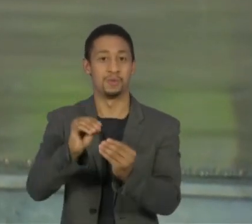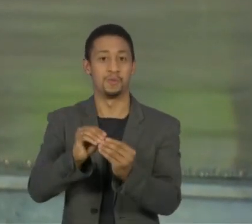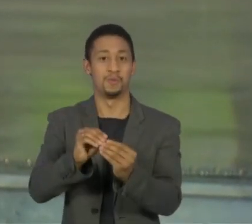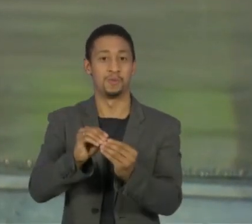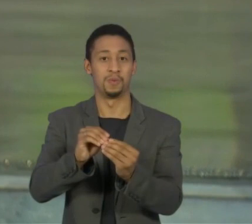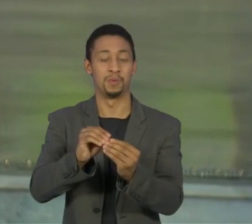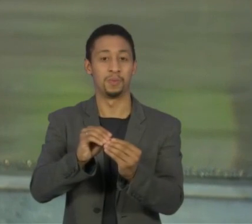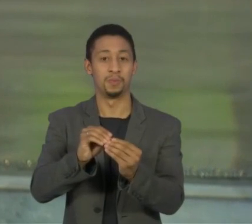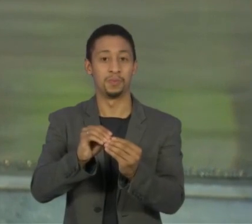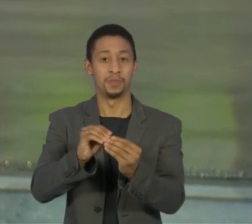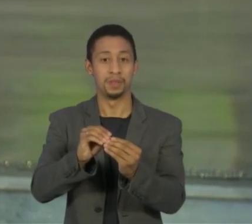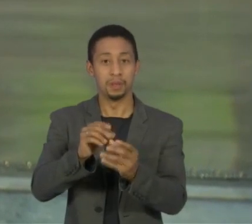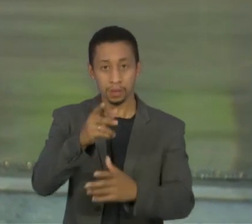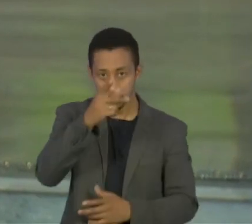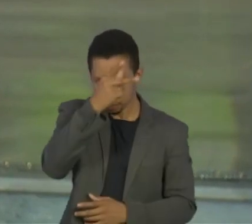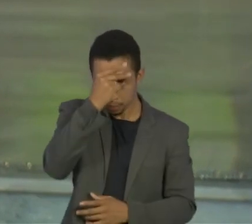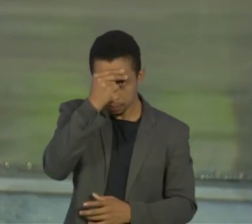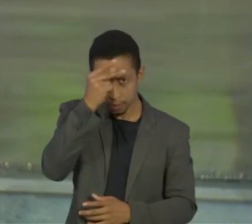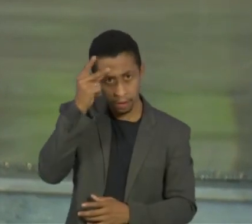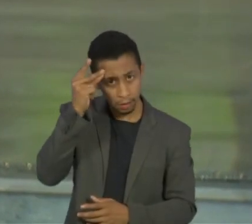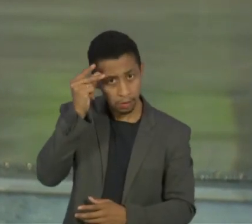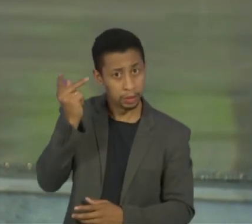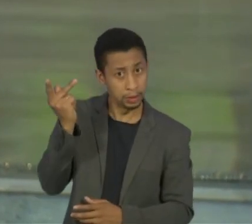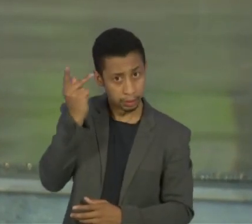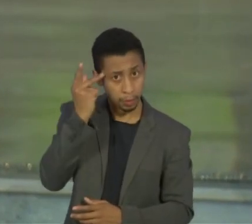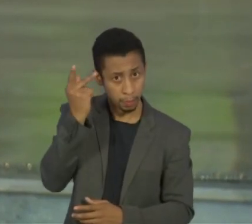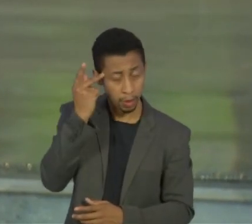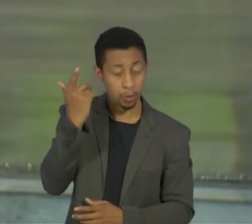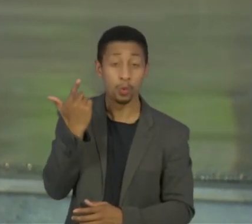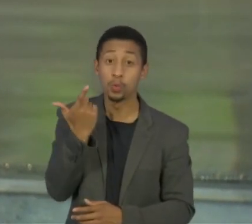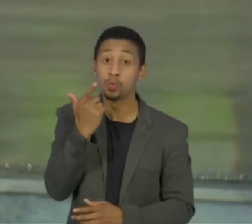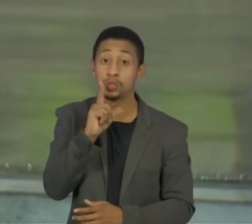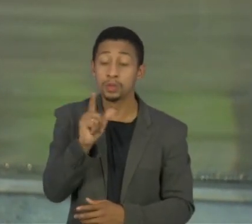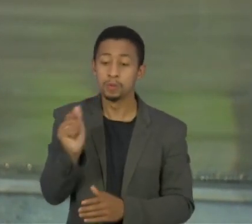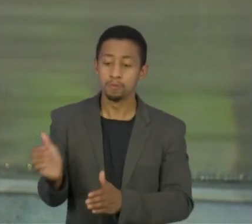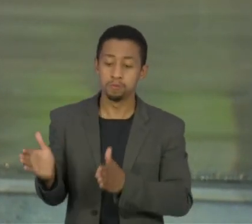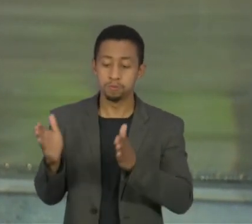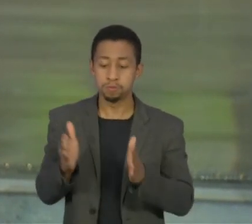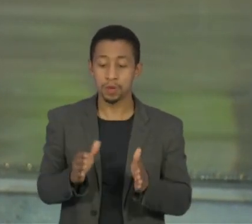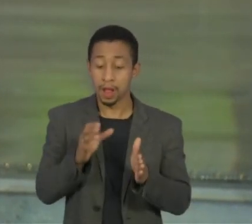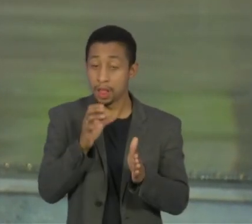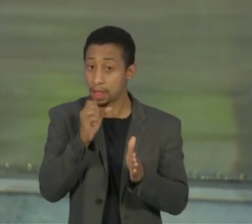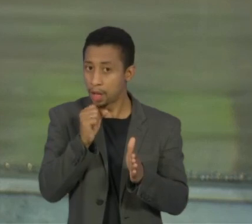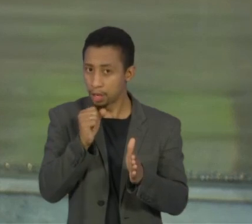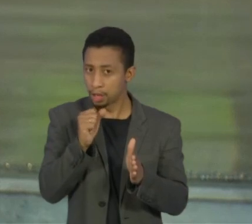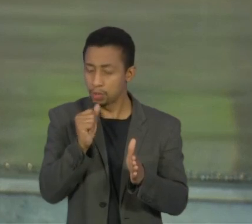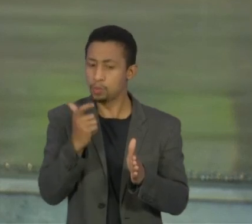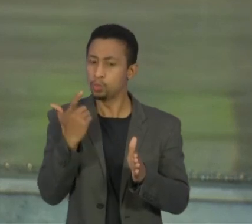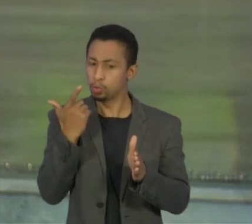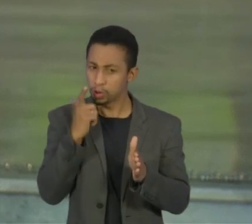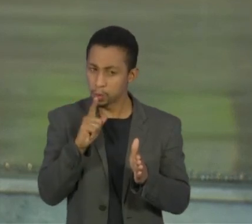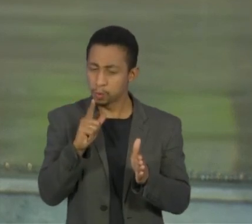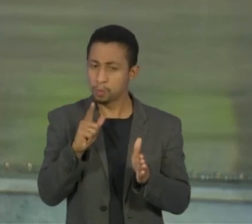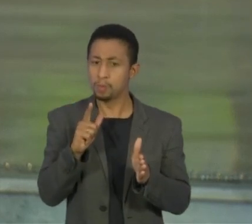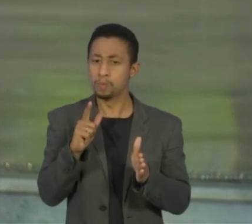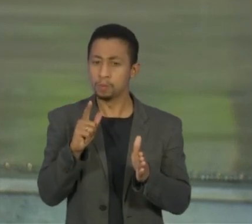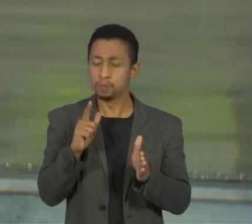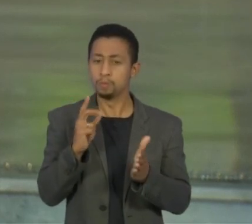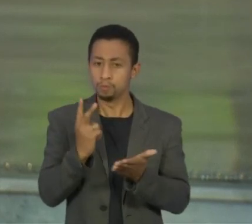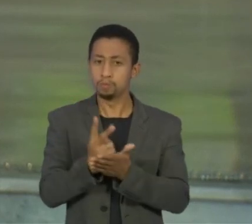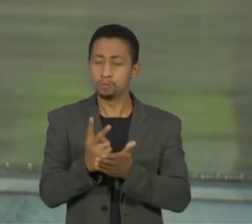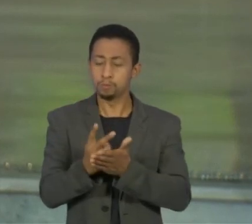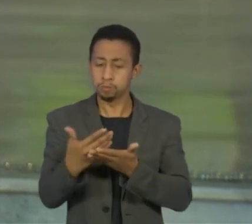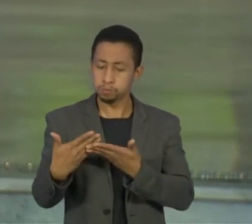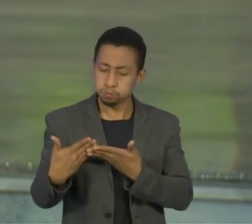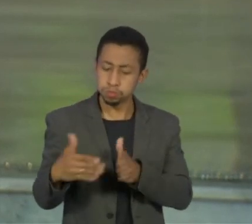apesar do município ter conquistado os dados da fase laranja, ainda era necessário continuar com todas